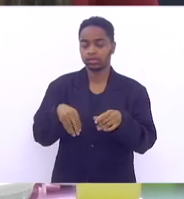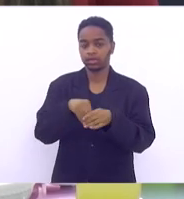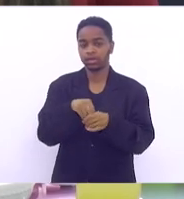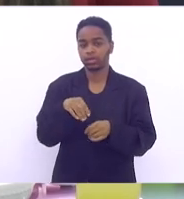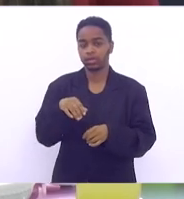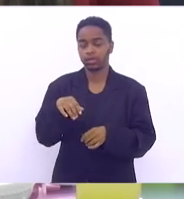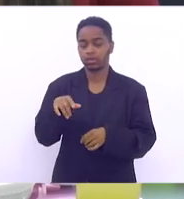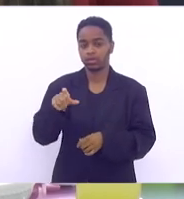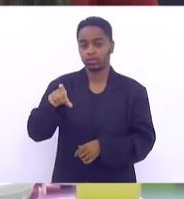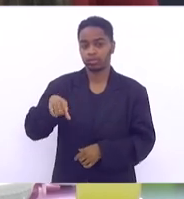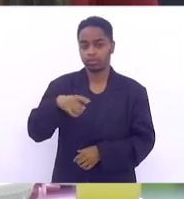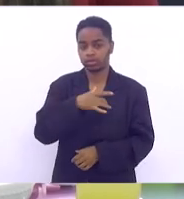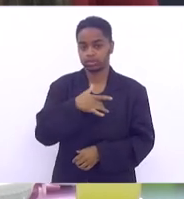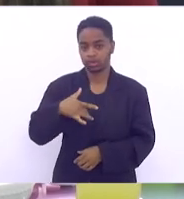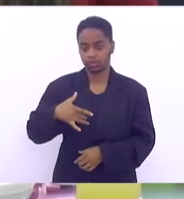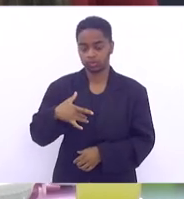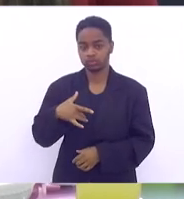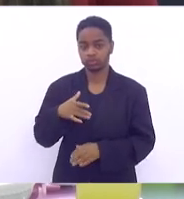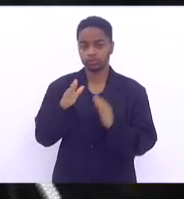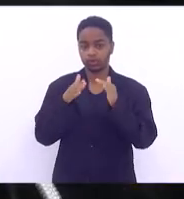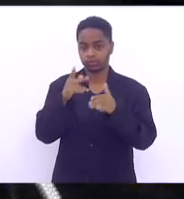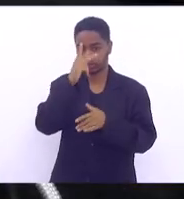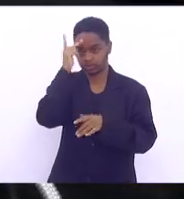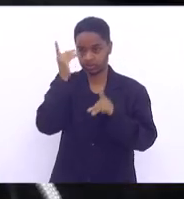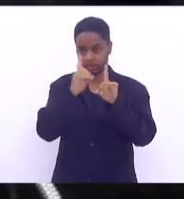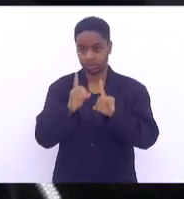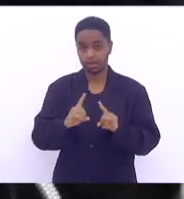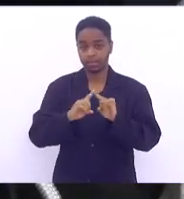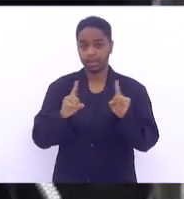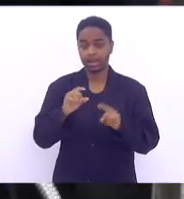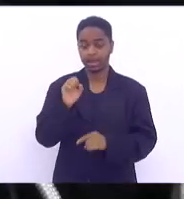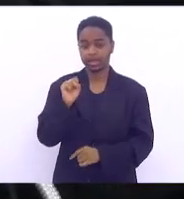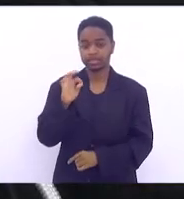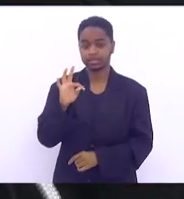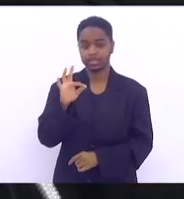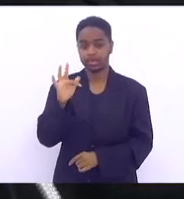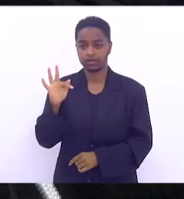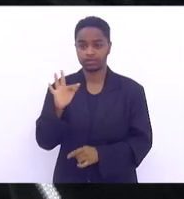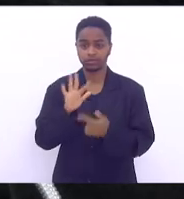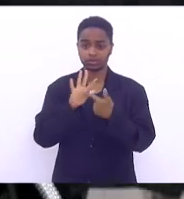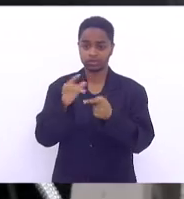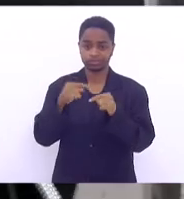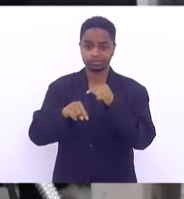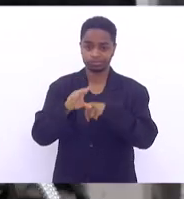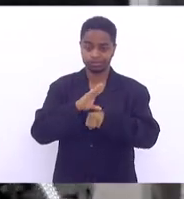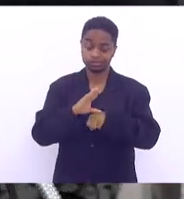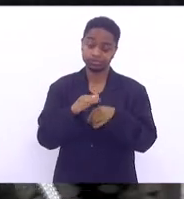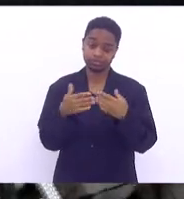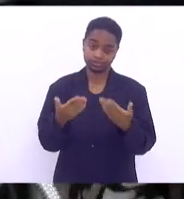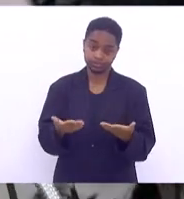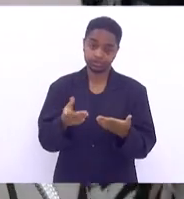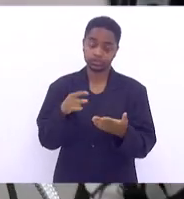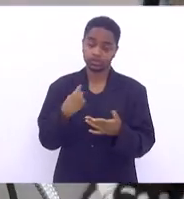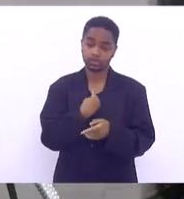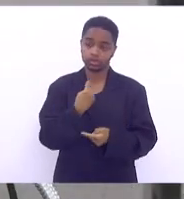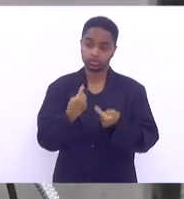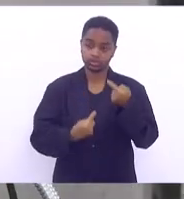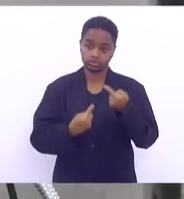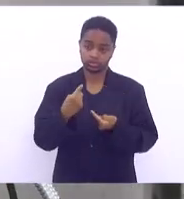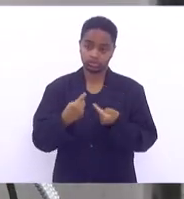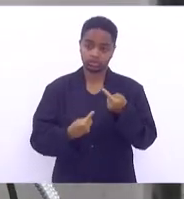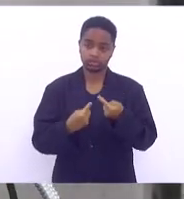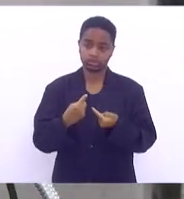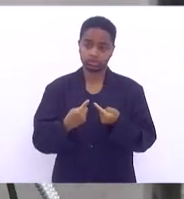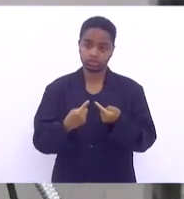as pessoas com deficiência, e foi declarada inconstitucional pelo Supremo Tribunal Federal. Então, foi objeto de discussão